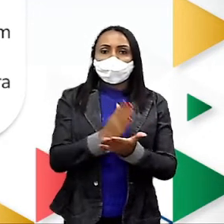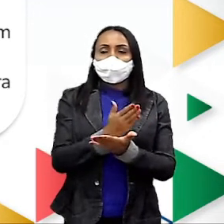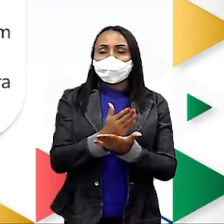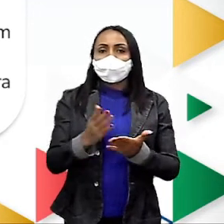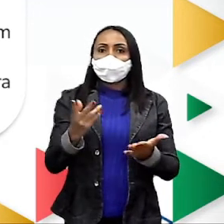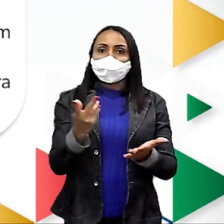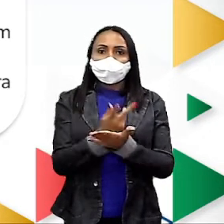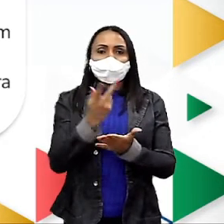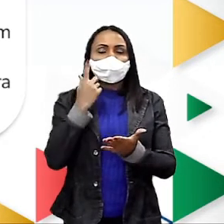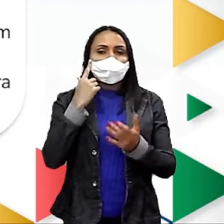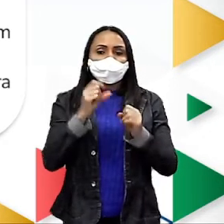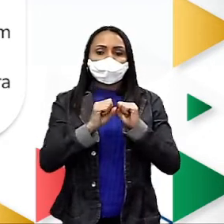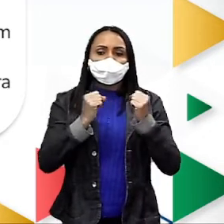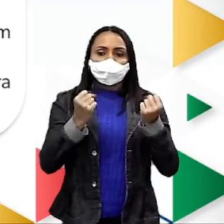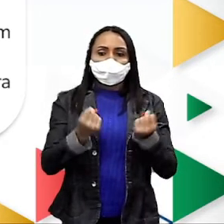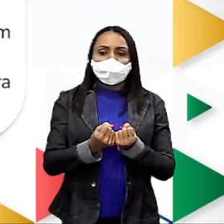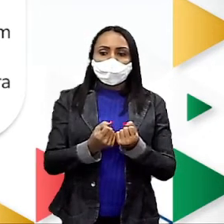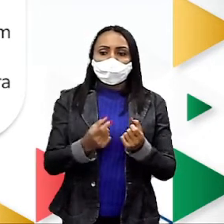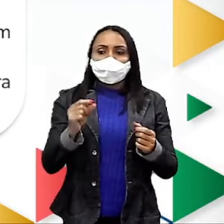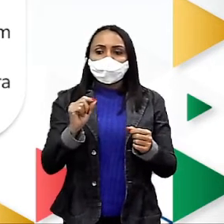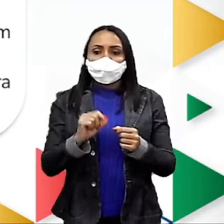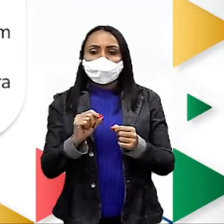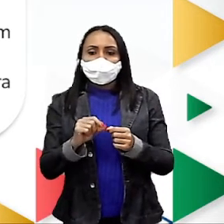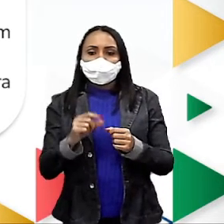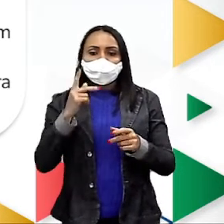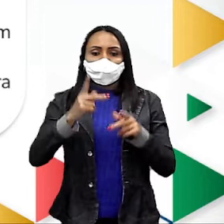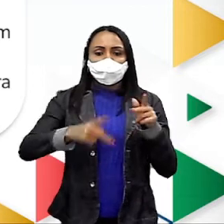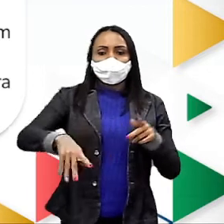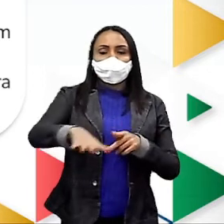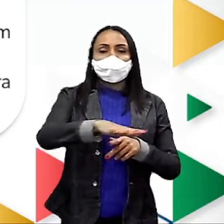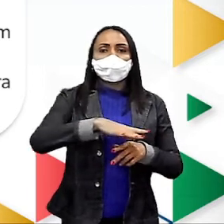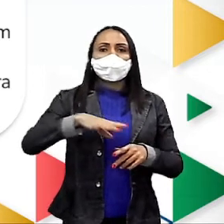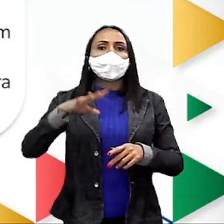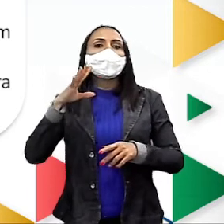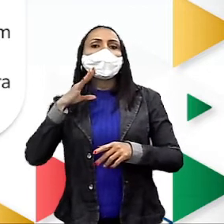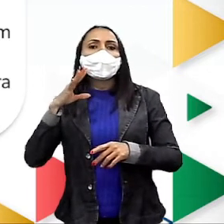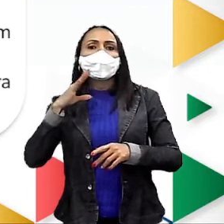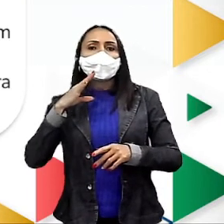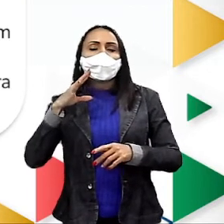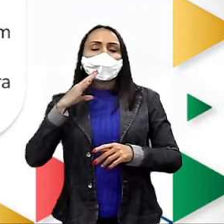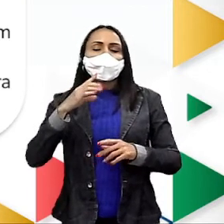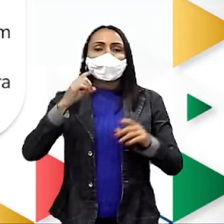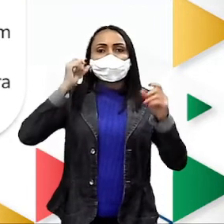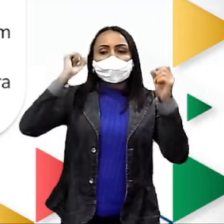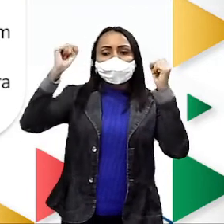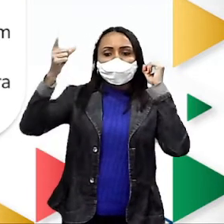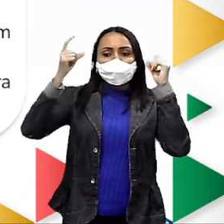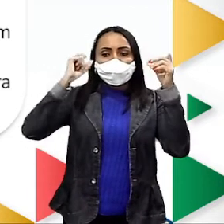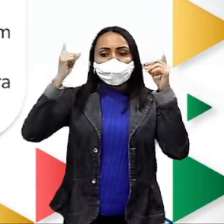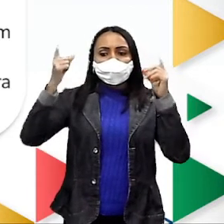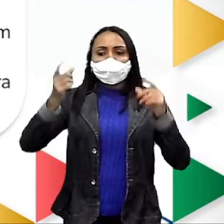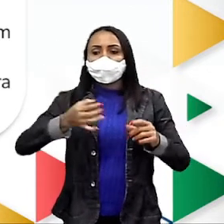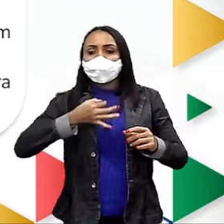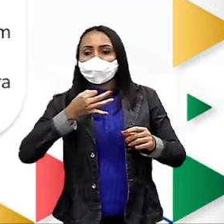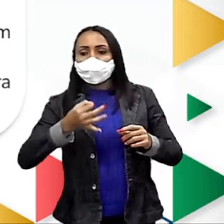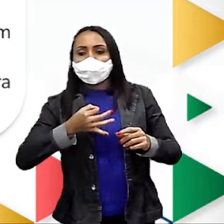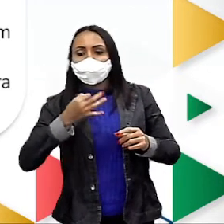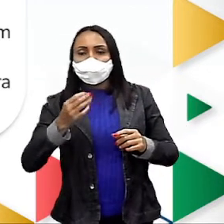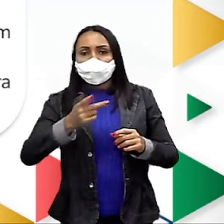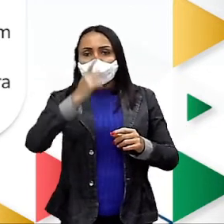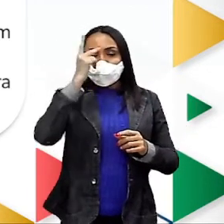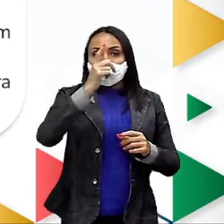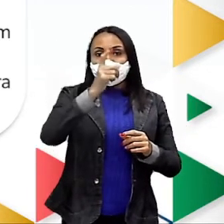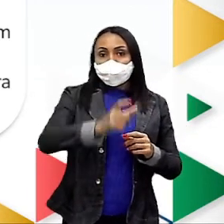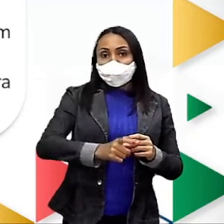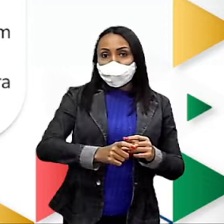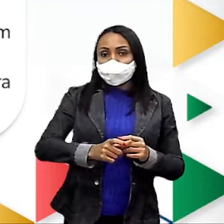acontecimento social ou fazer com que o público conheça sobre as ideias e opiniões da pessoa que